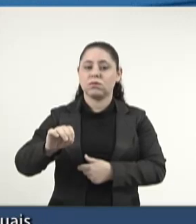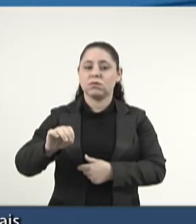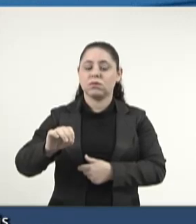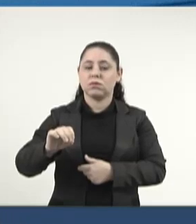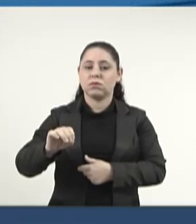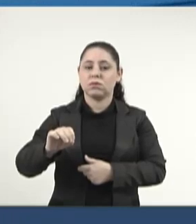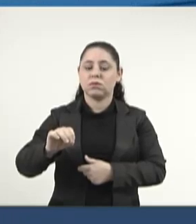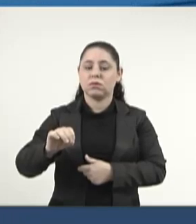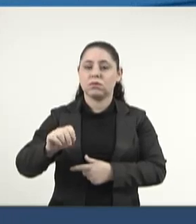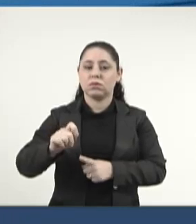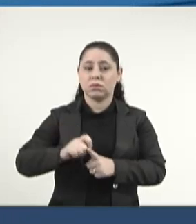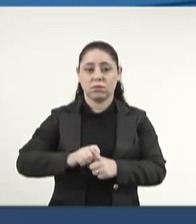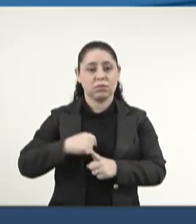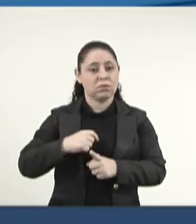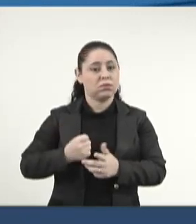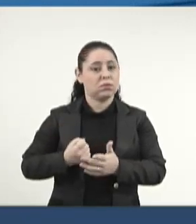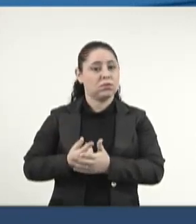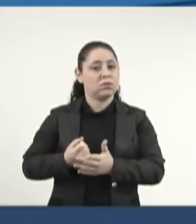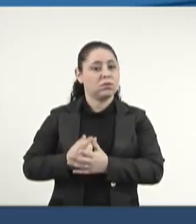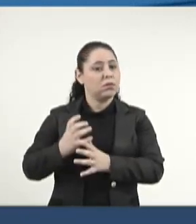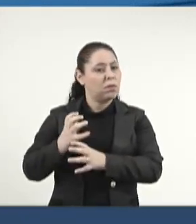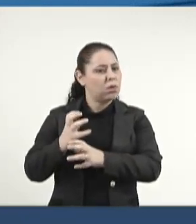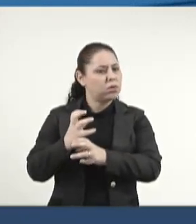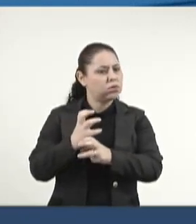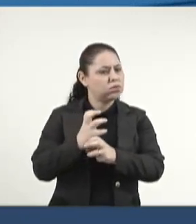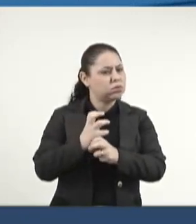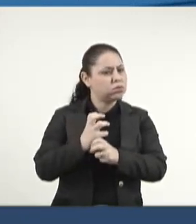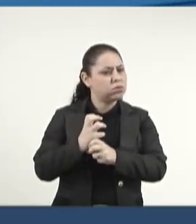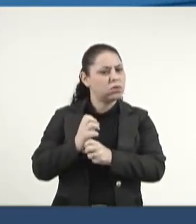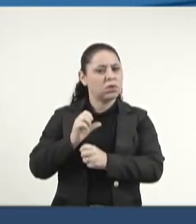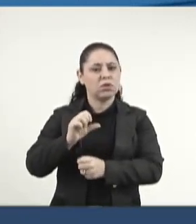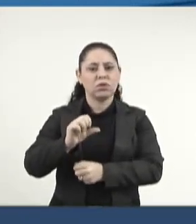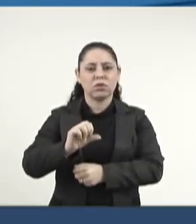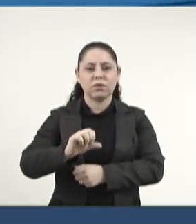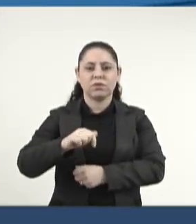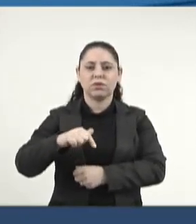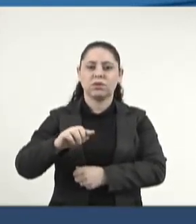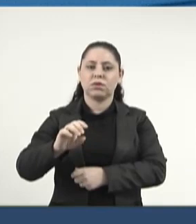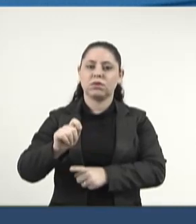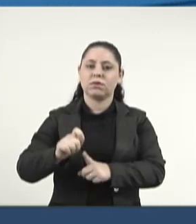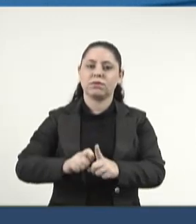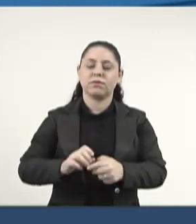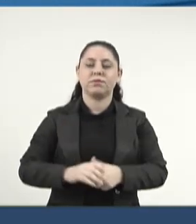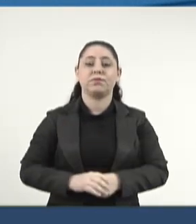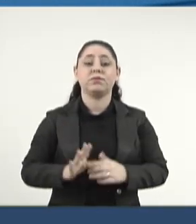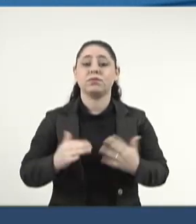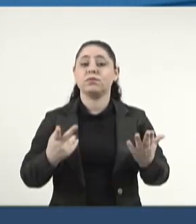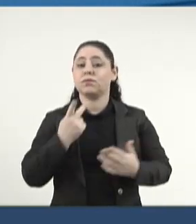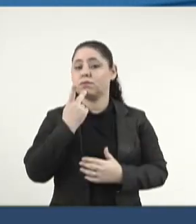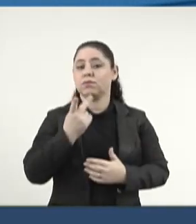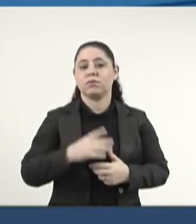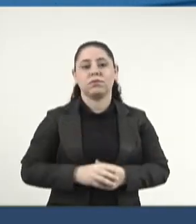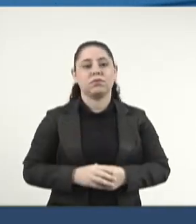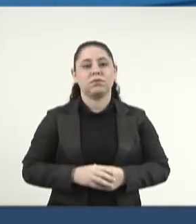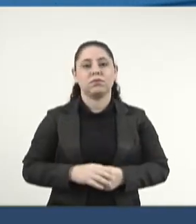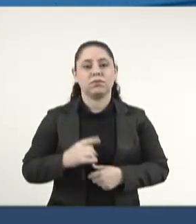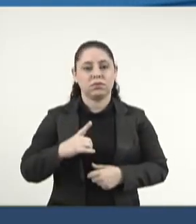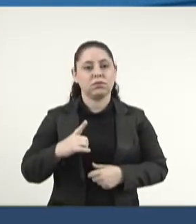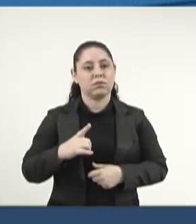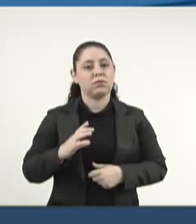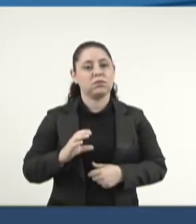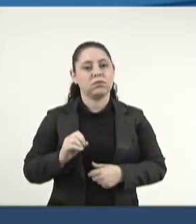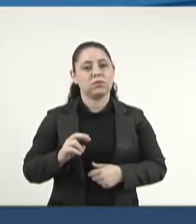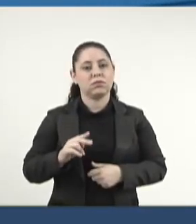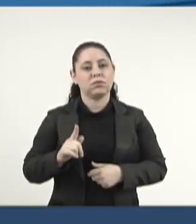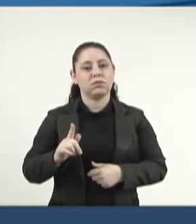que está gastando nas minhas contas, aí é 970 por mês. Aí quando Vossa Excelência coloca que tem